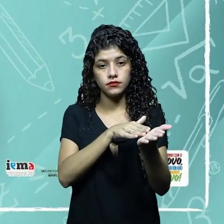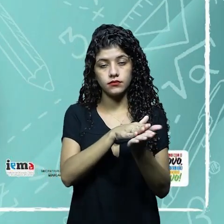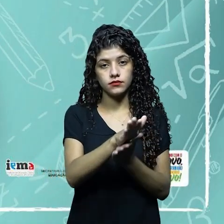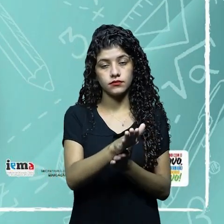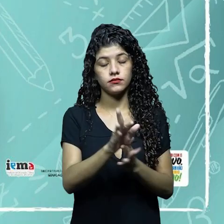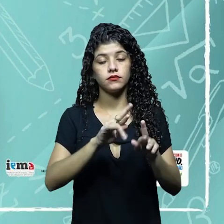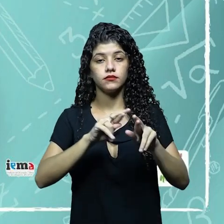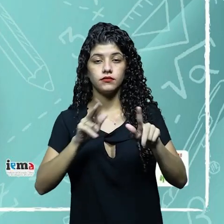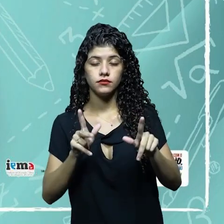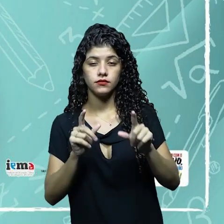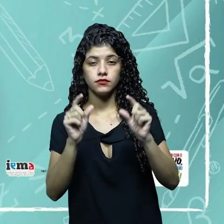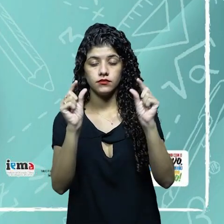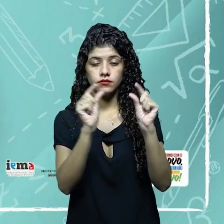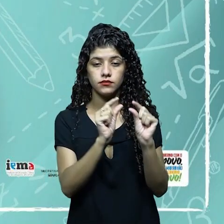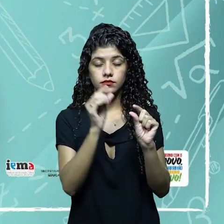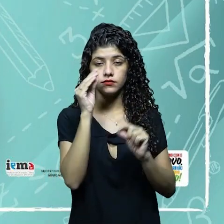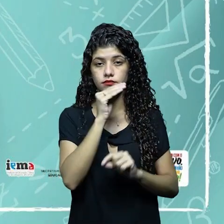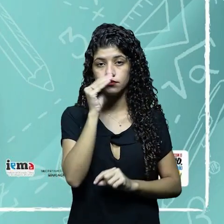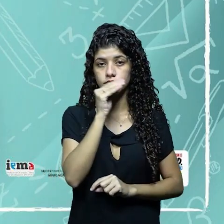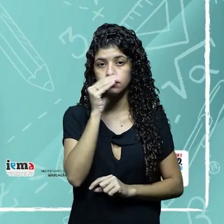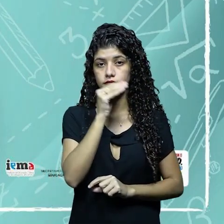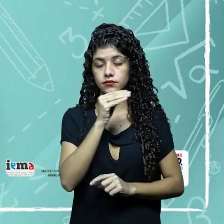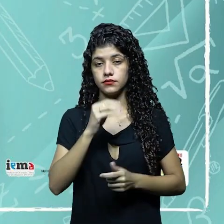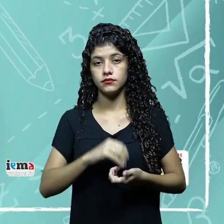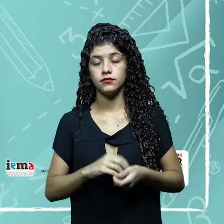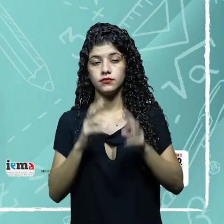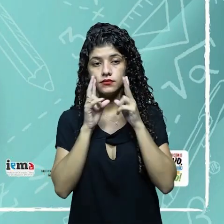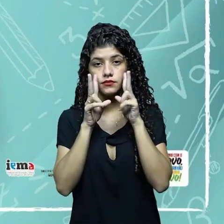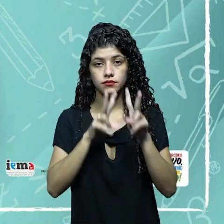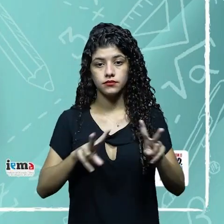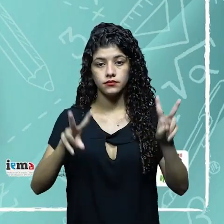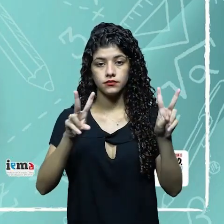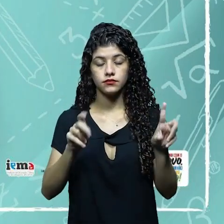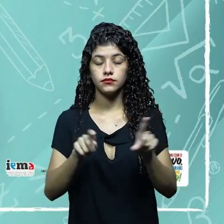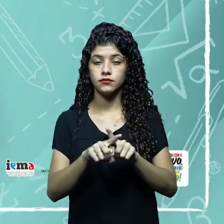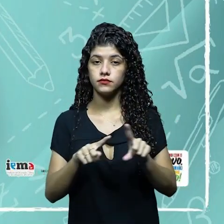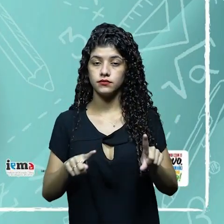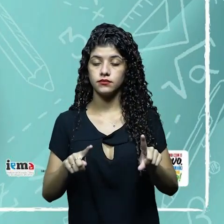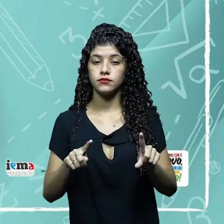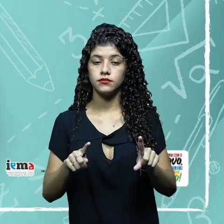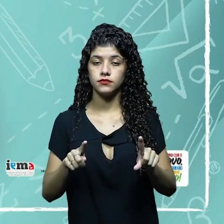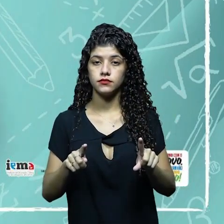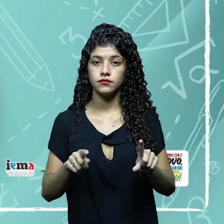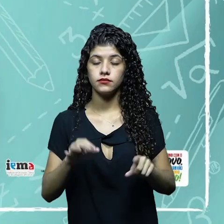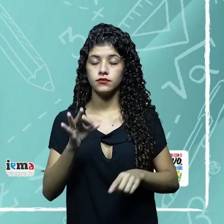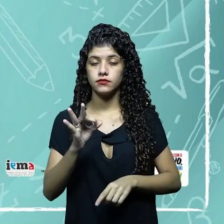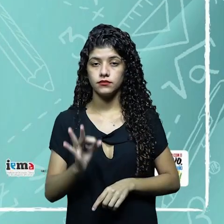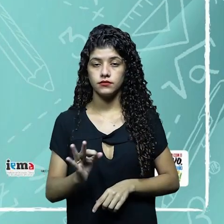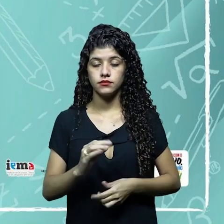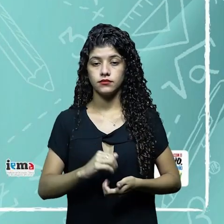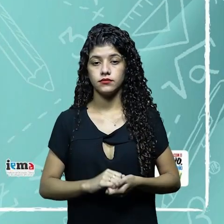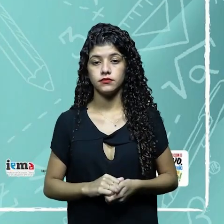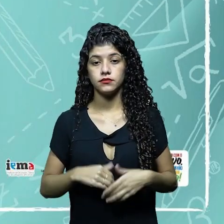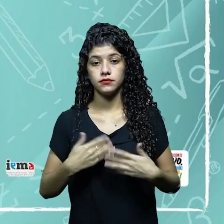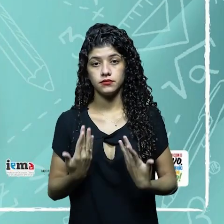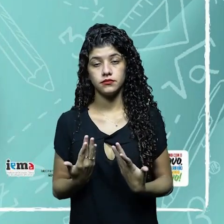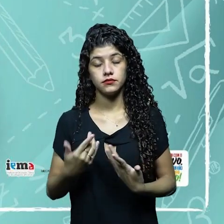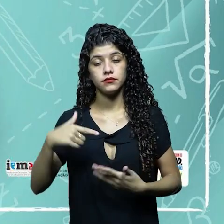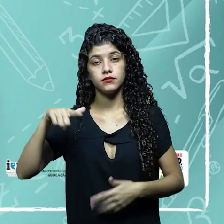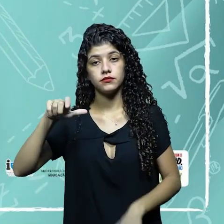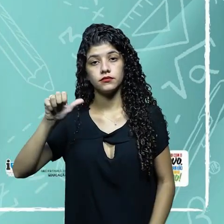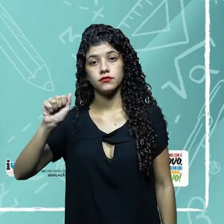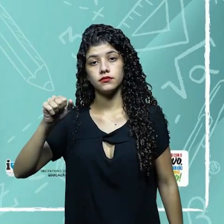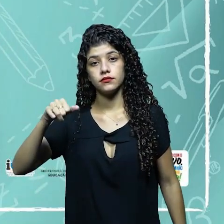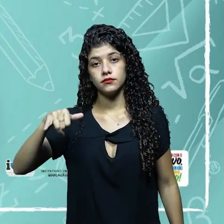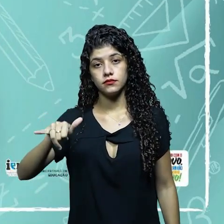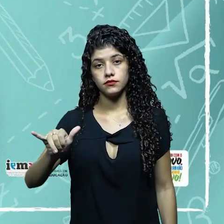pouquinho mais fraquinhas, né, na visualização, mas aí na plotagem ela sai correta. Então, as leias, elas servem